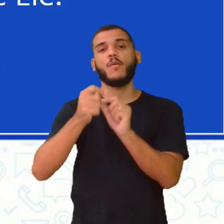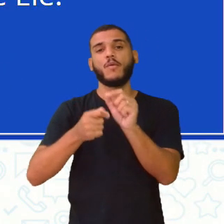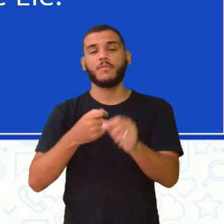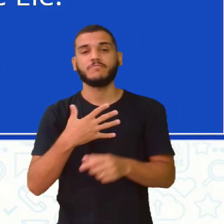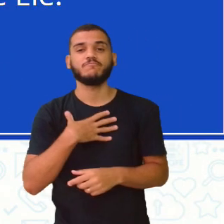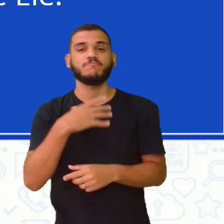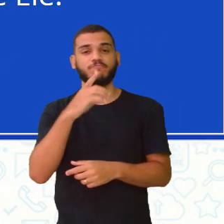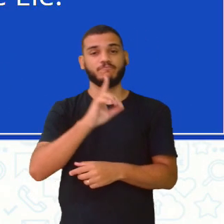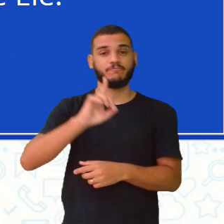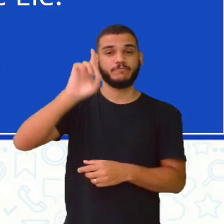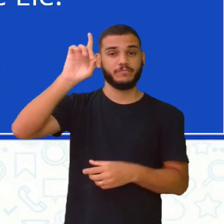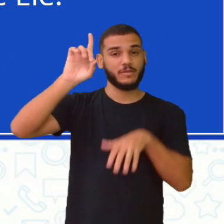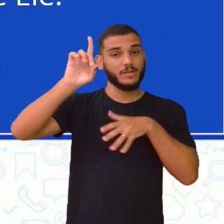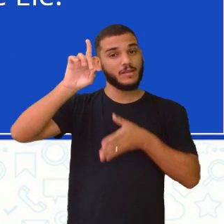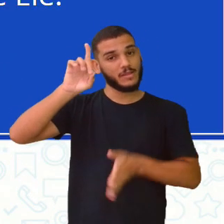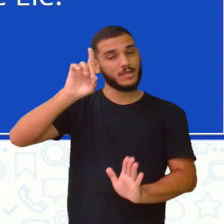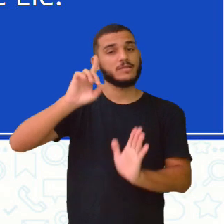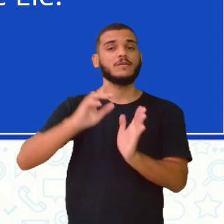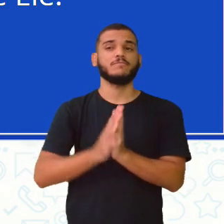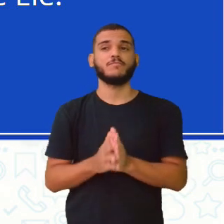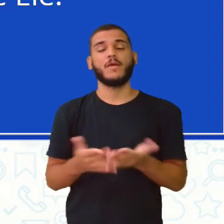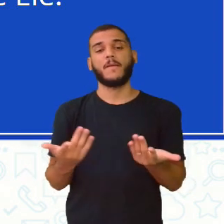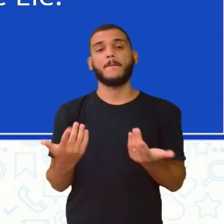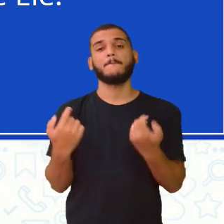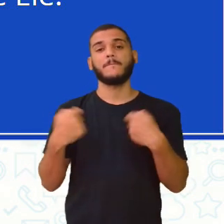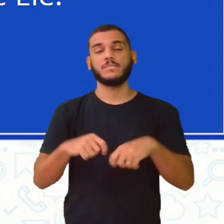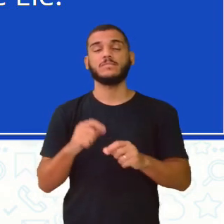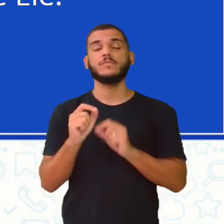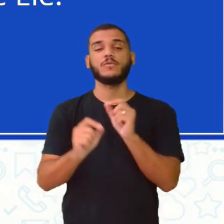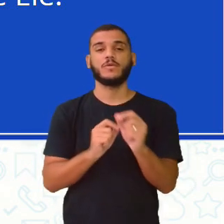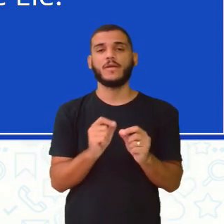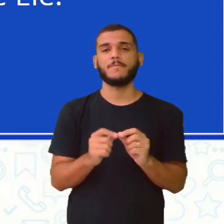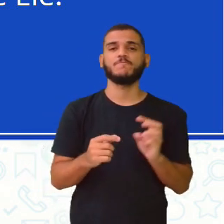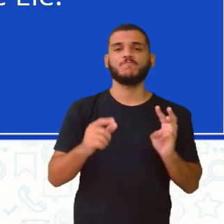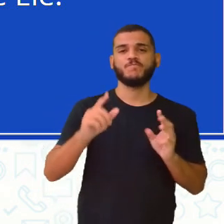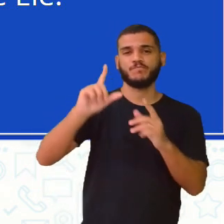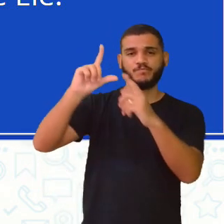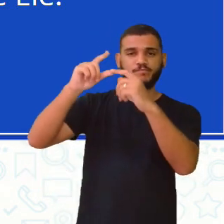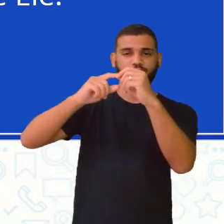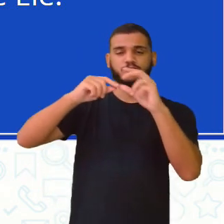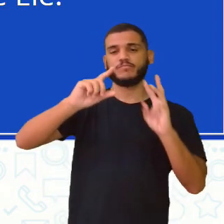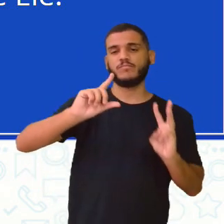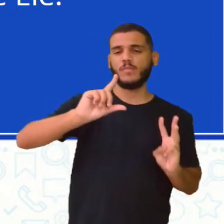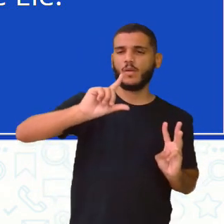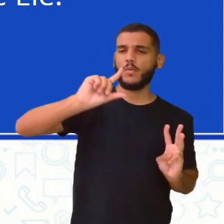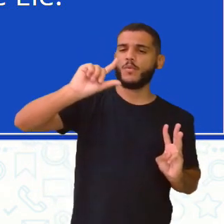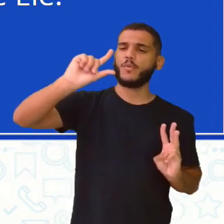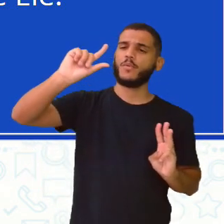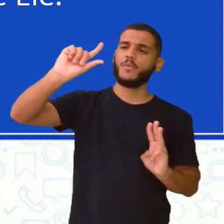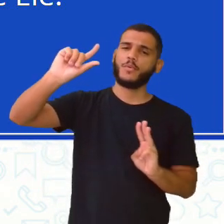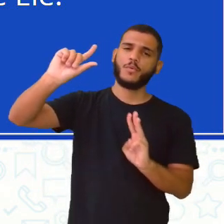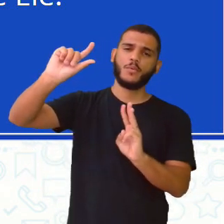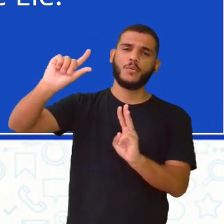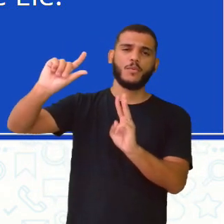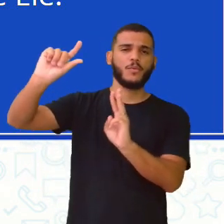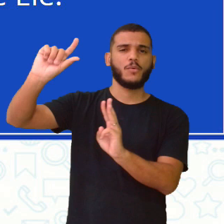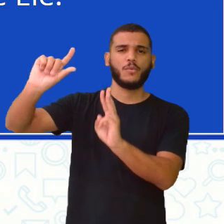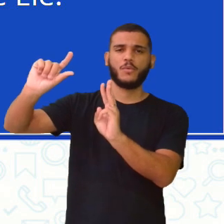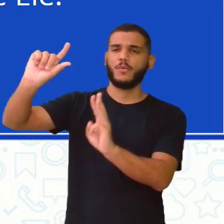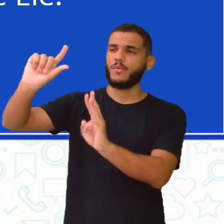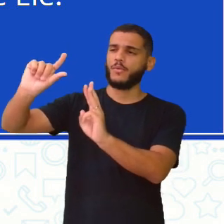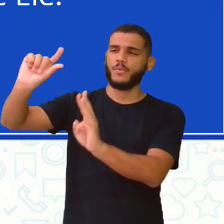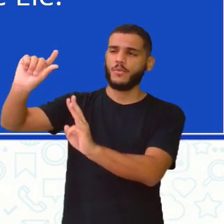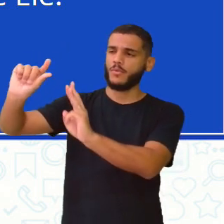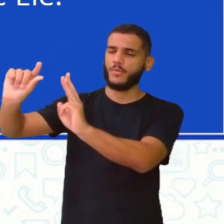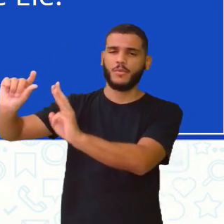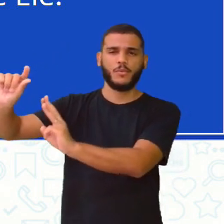Resolveram então seguir a estrela de Belém, que os levou até ao menino Jesus. E ao saber que